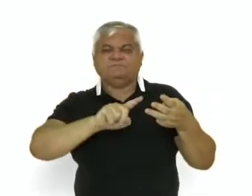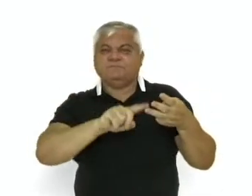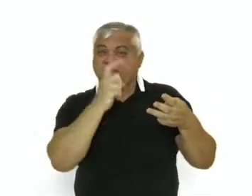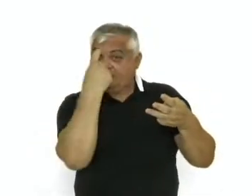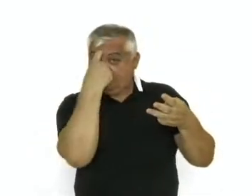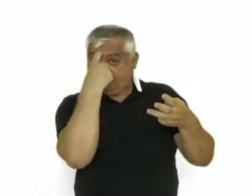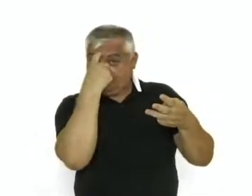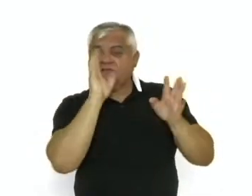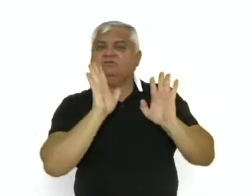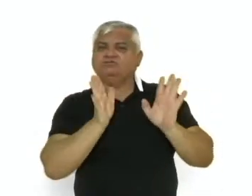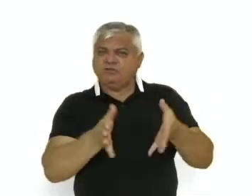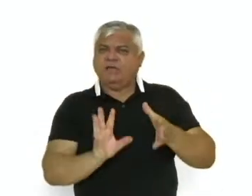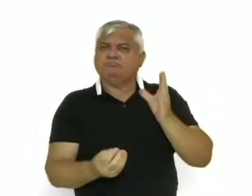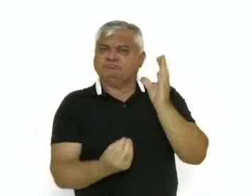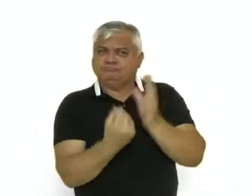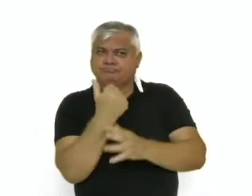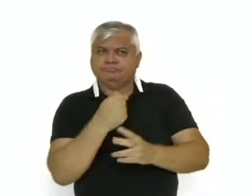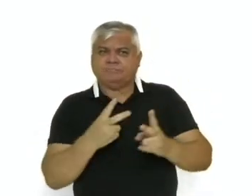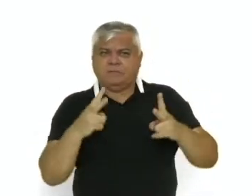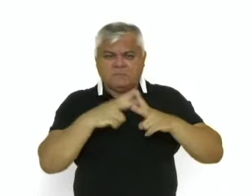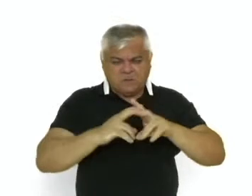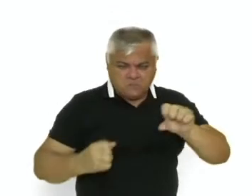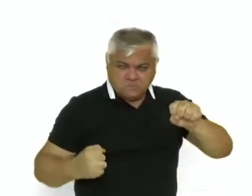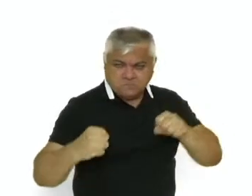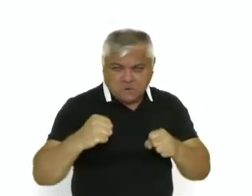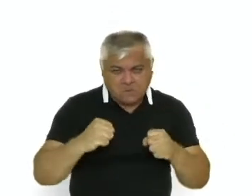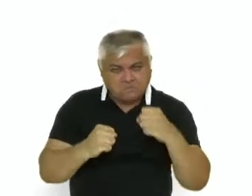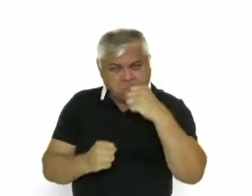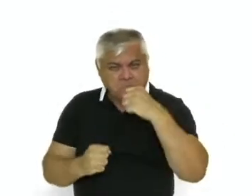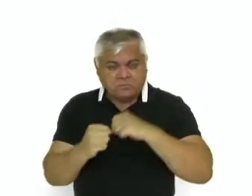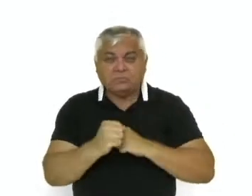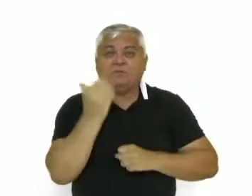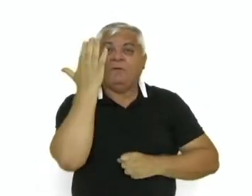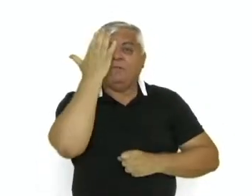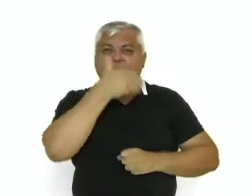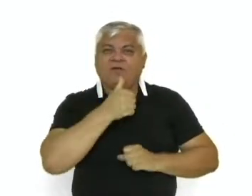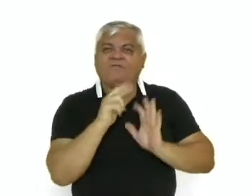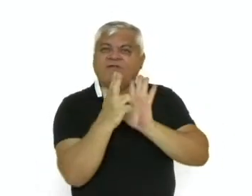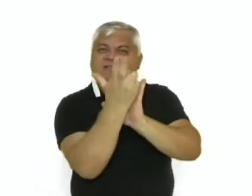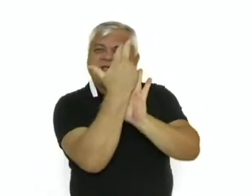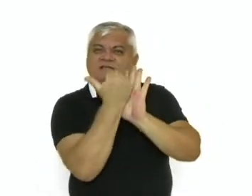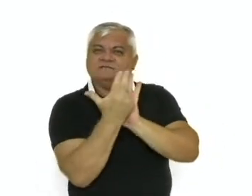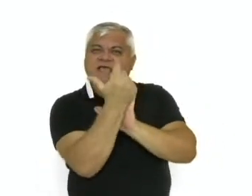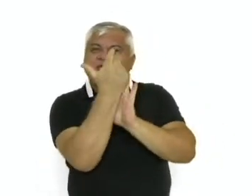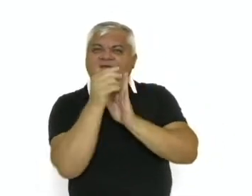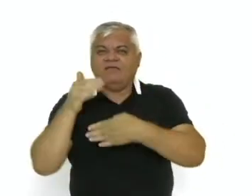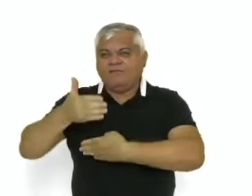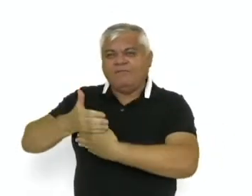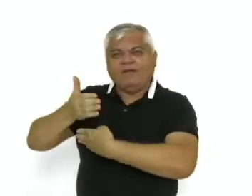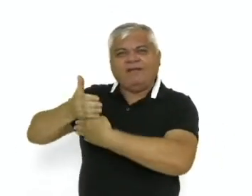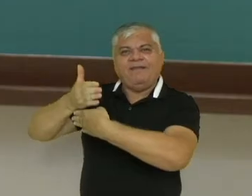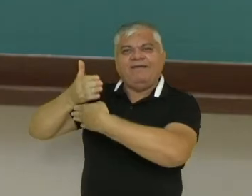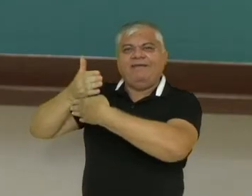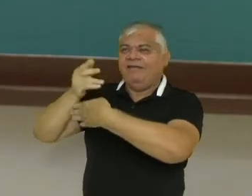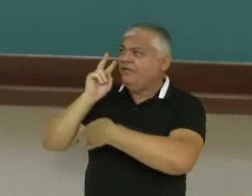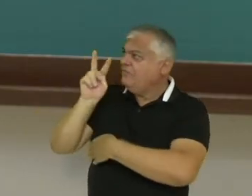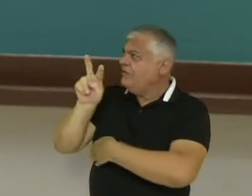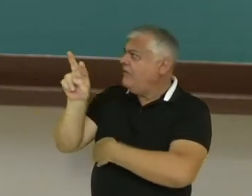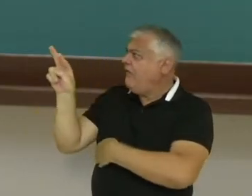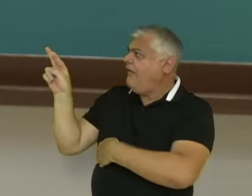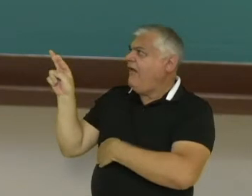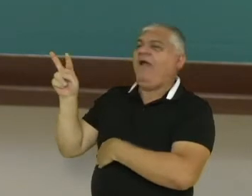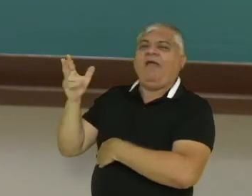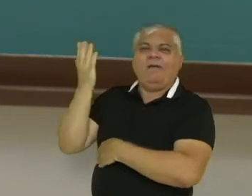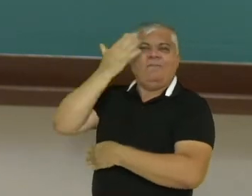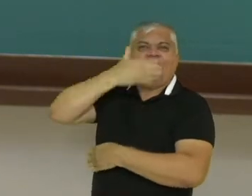gente sabe que a luta existia? Porque há registros também de imagens, né, de figuras pintadas que eles